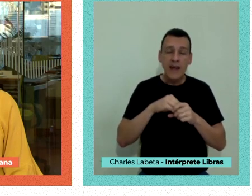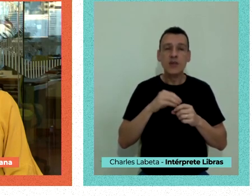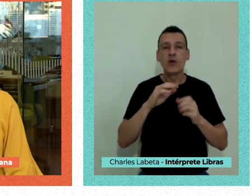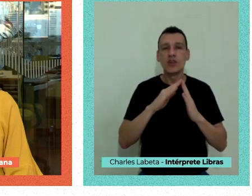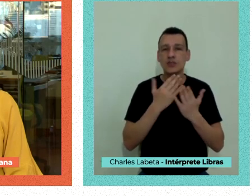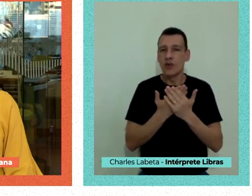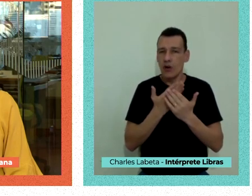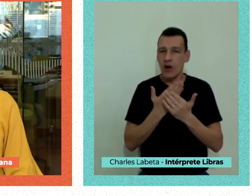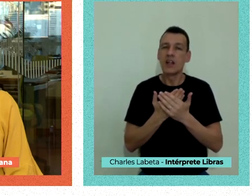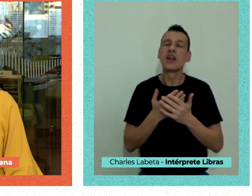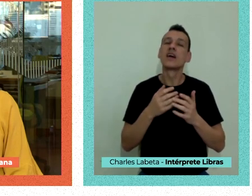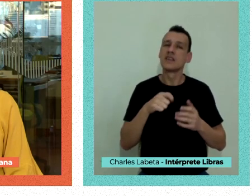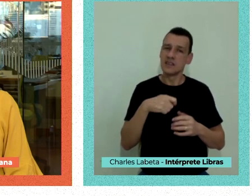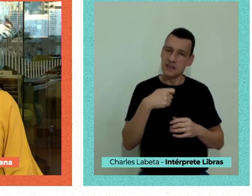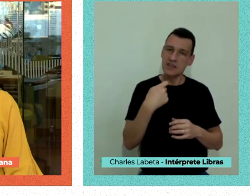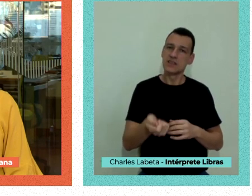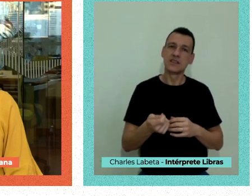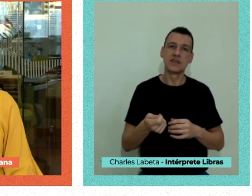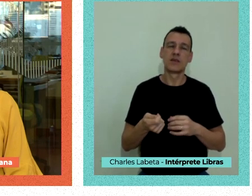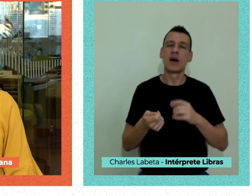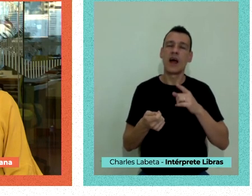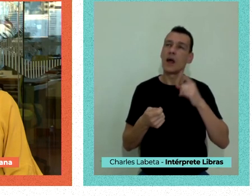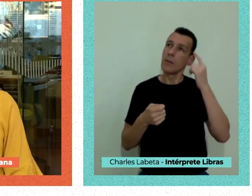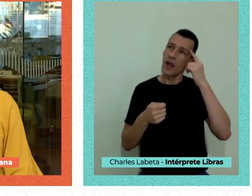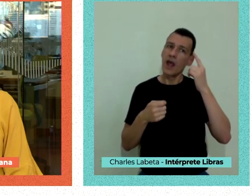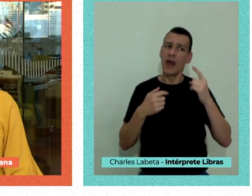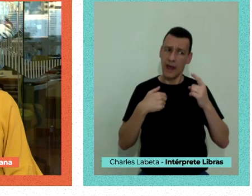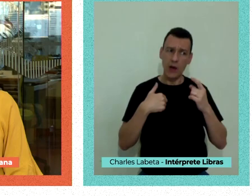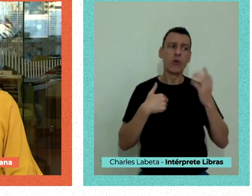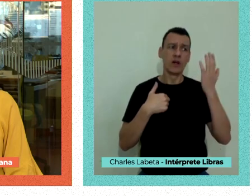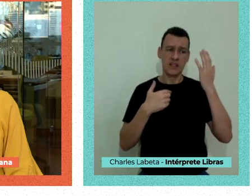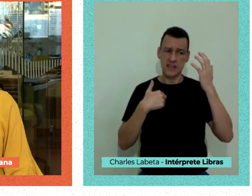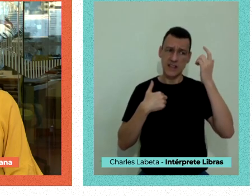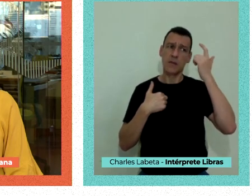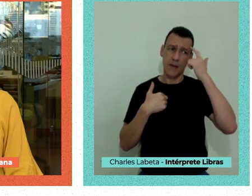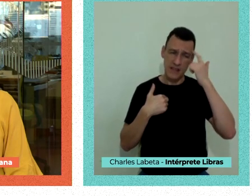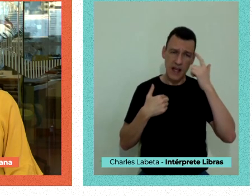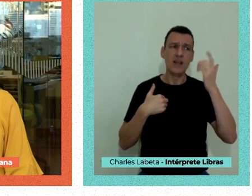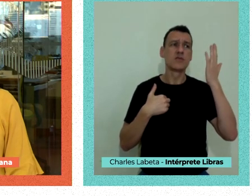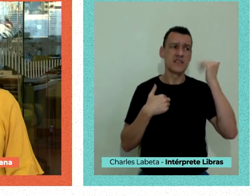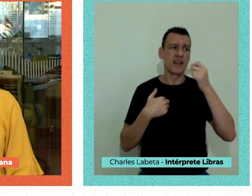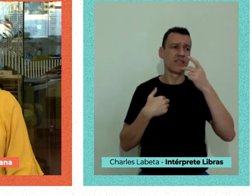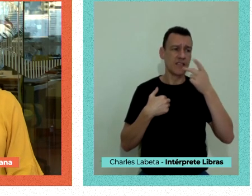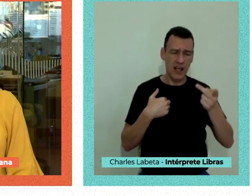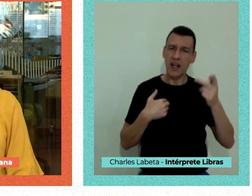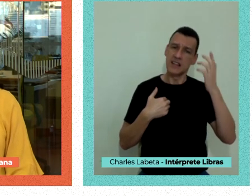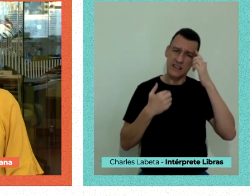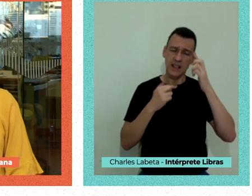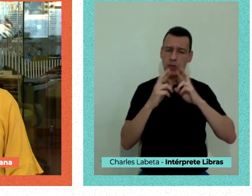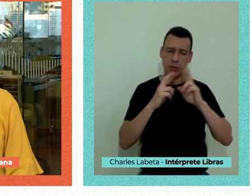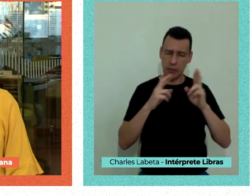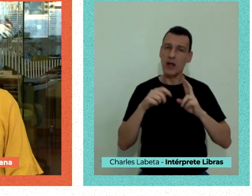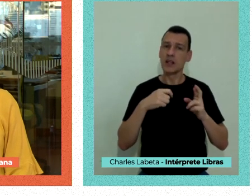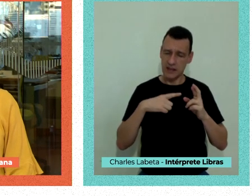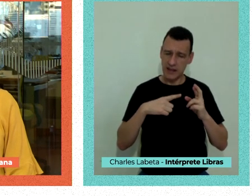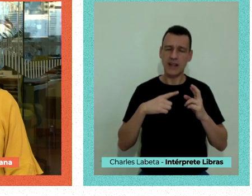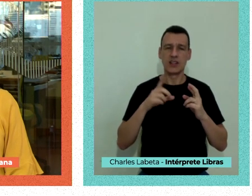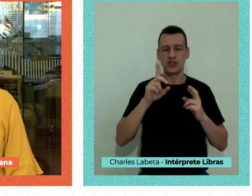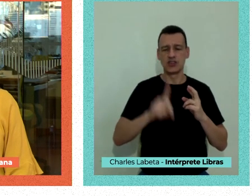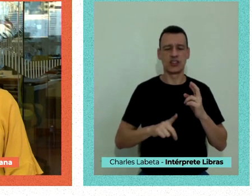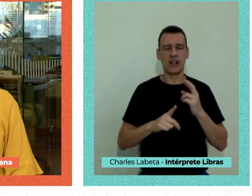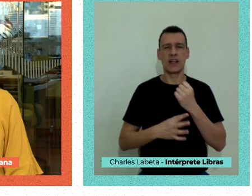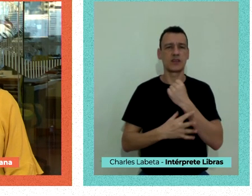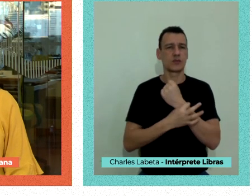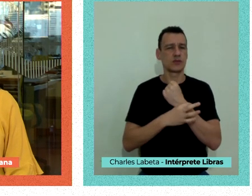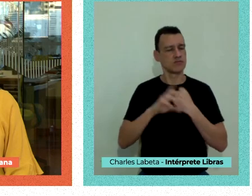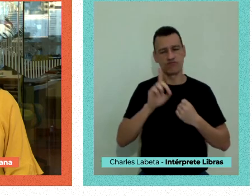reconhecida como um sujeito que pensa, que fala e que tem seus direitos assegurados. Odara, você